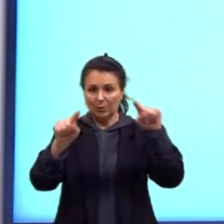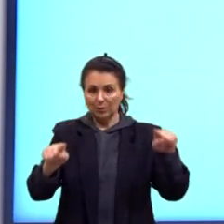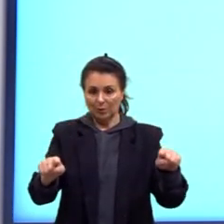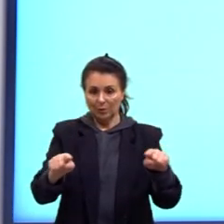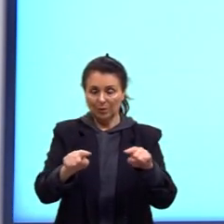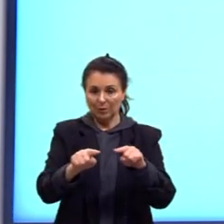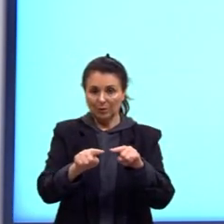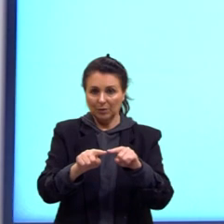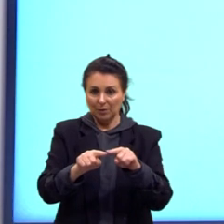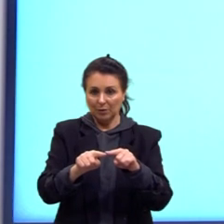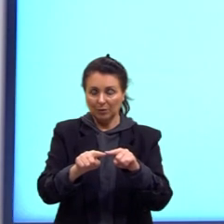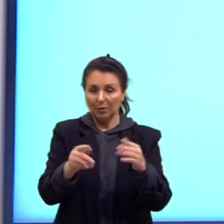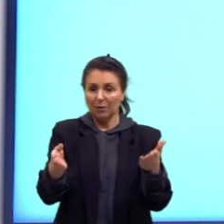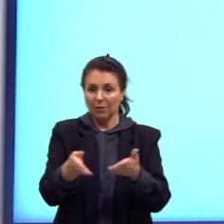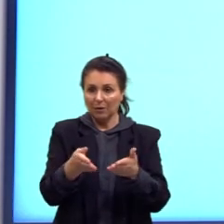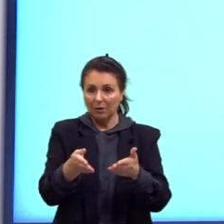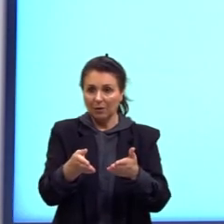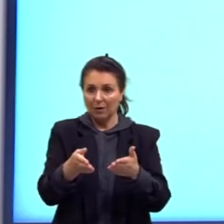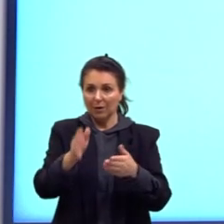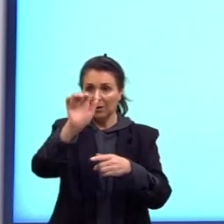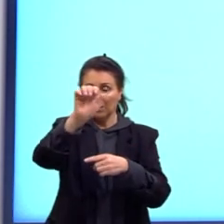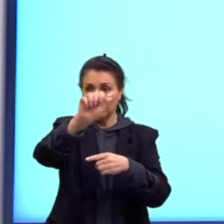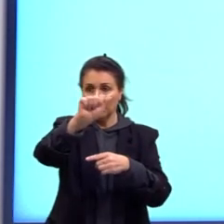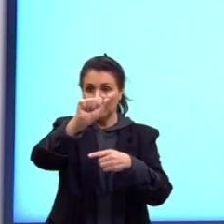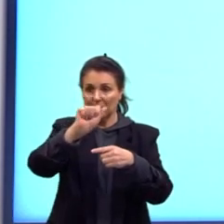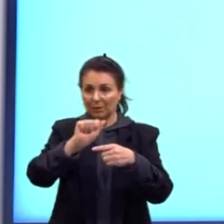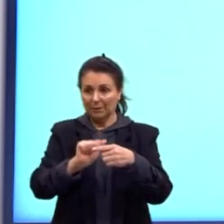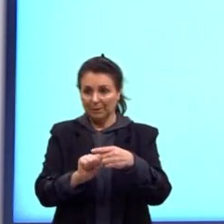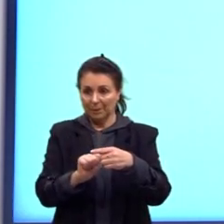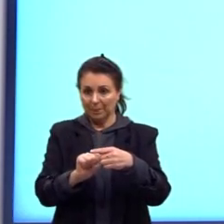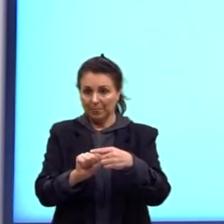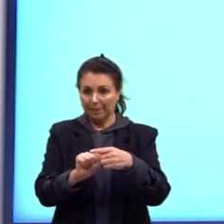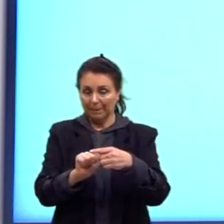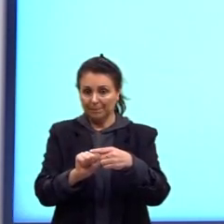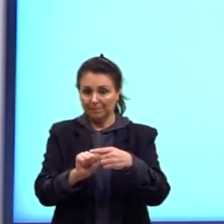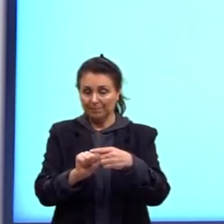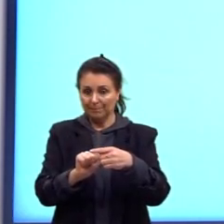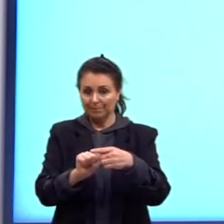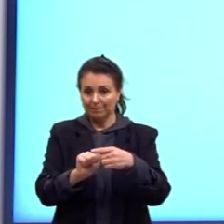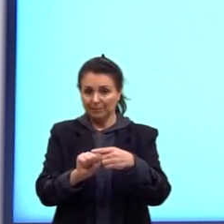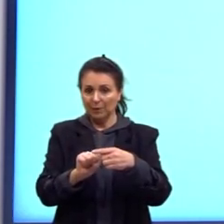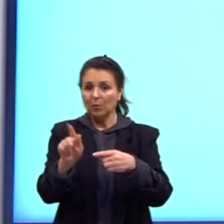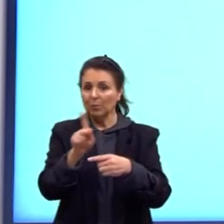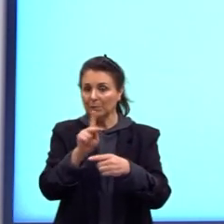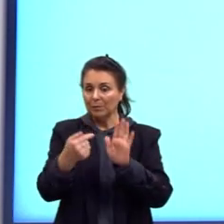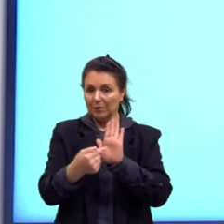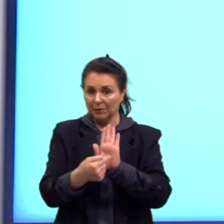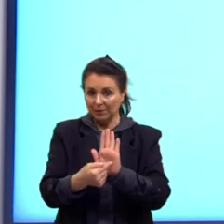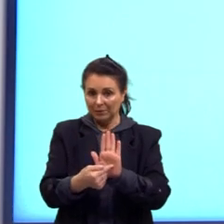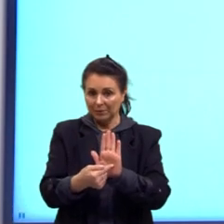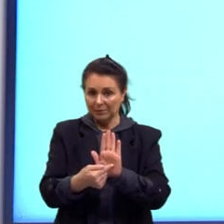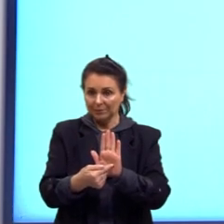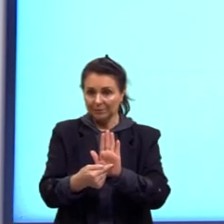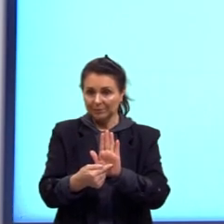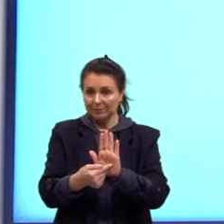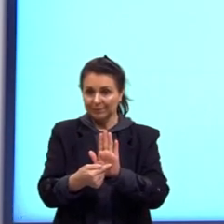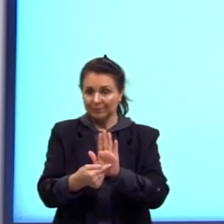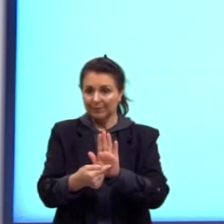que estava lá em cima na verdade ele ficou aqui feita dobradura como identifiquei para vocês tá